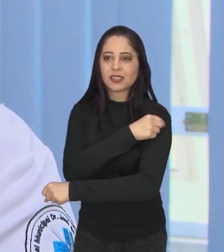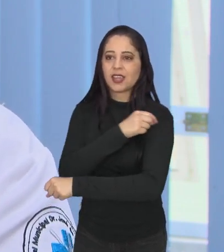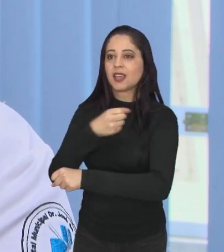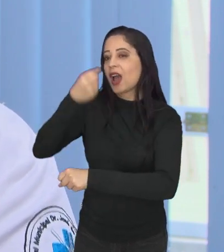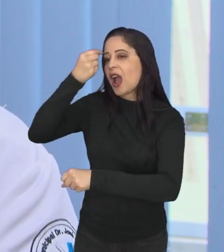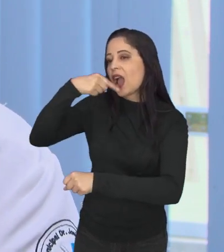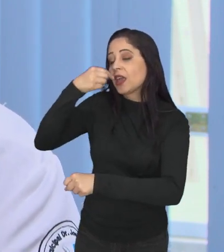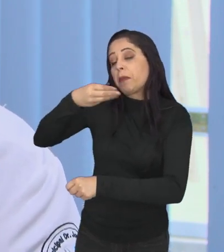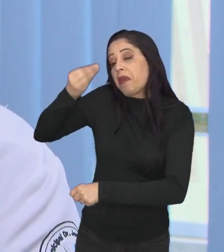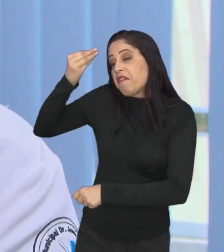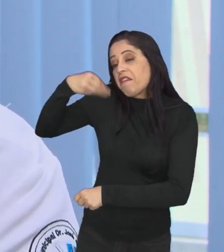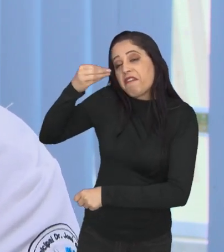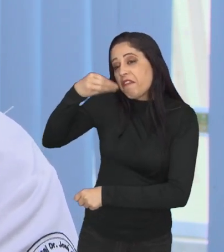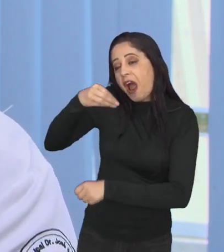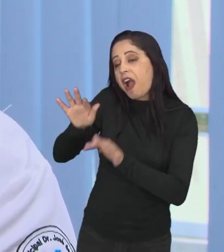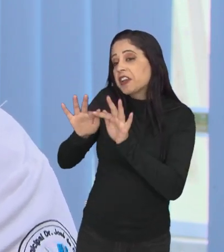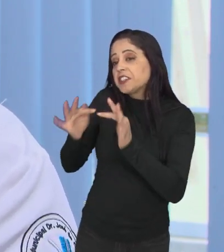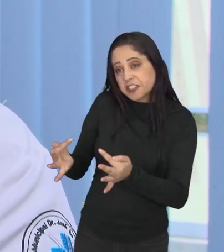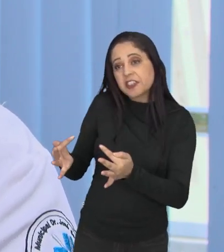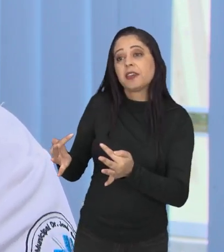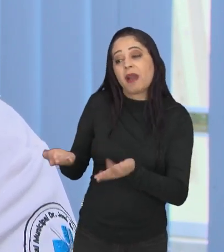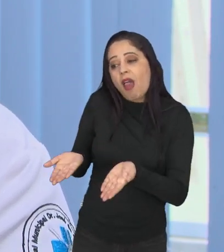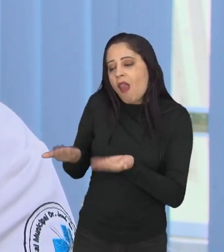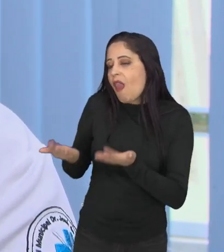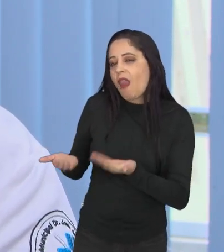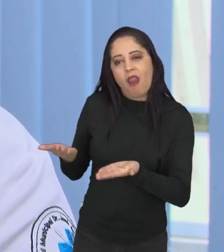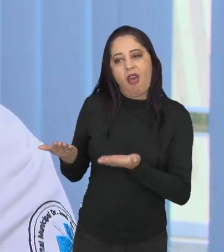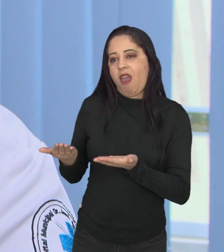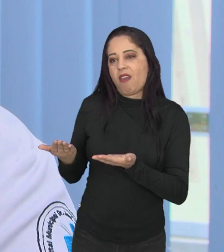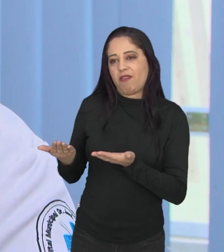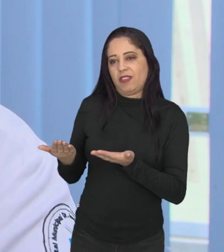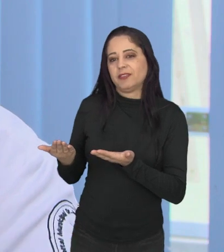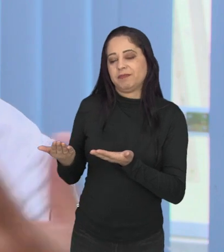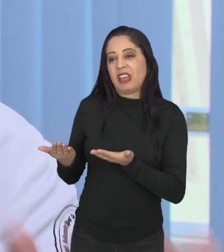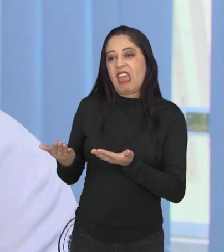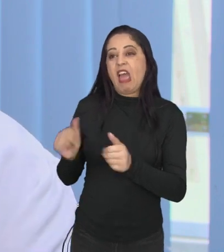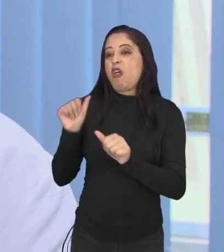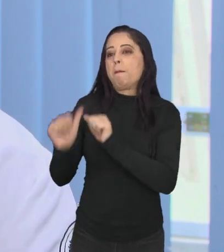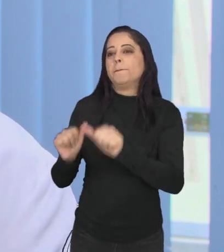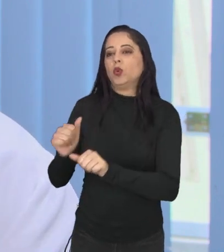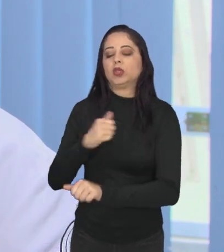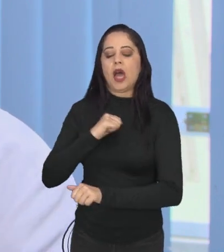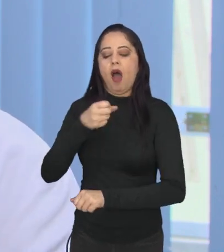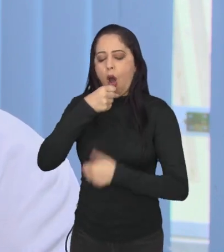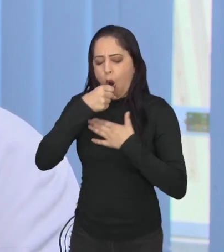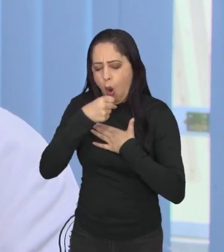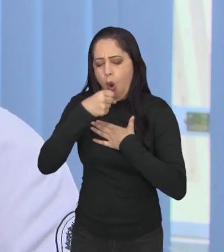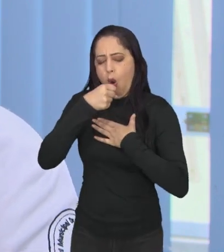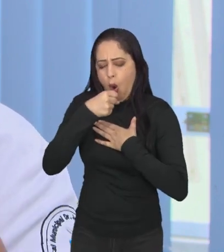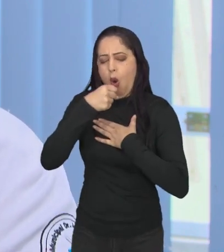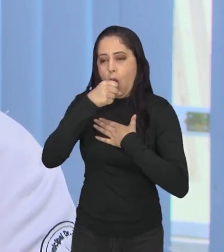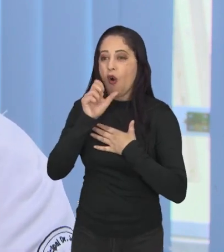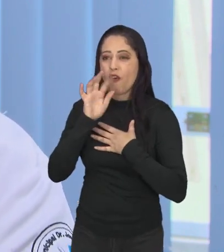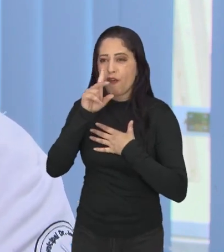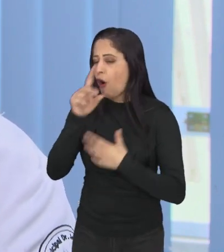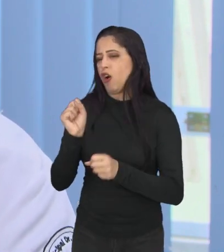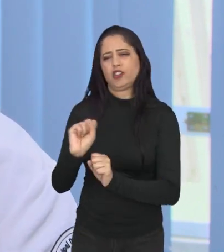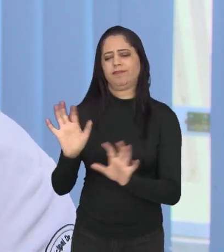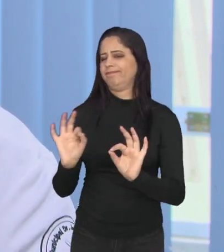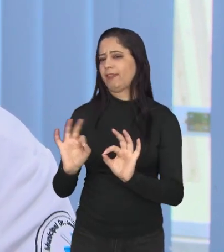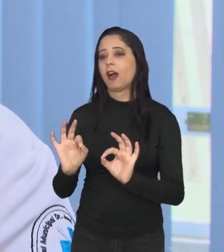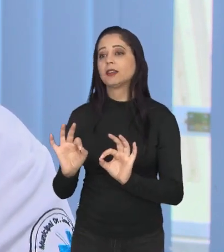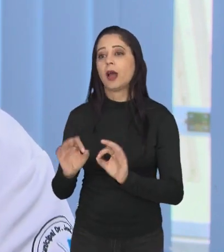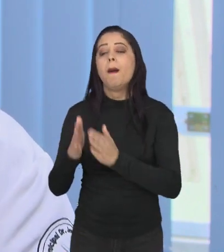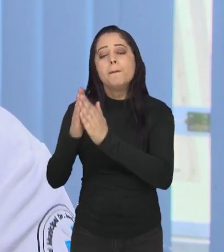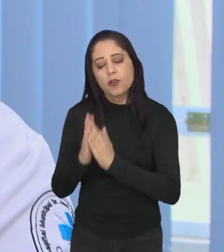a liberação da vacina gratuita na ele pode ter uma gripe que não vai virar pneumonia por exemplo que não vai virar um quadro grave que precisa